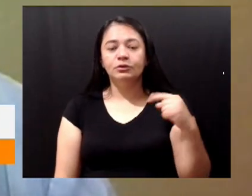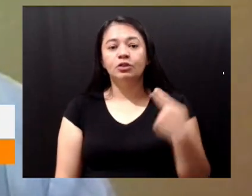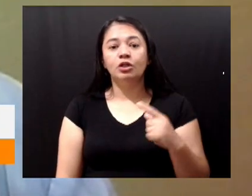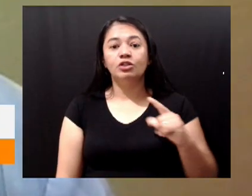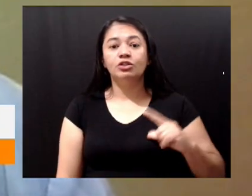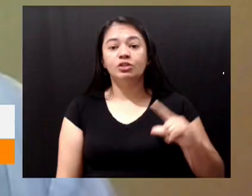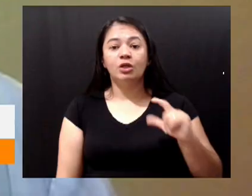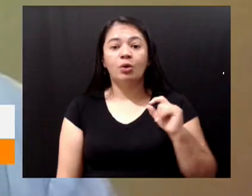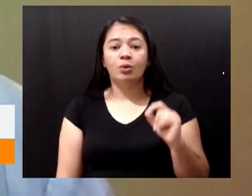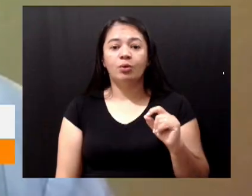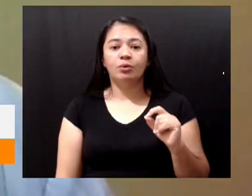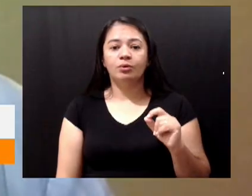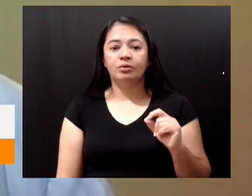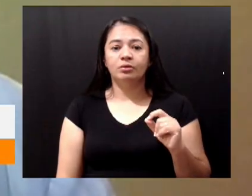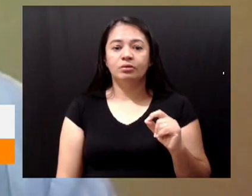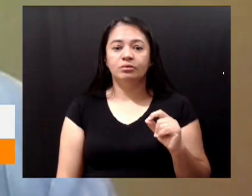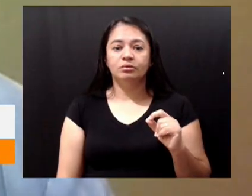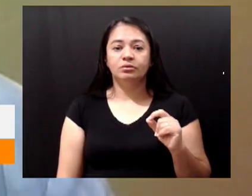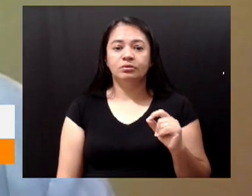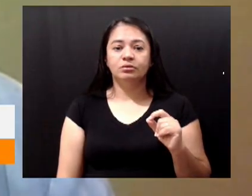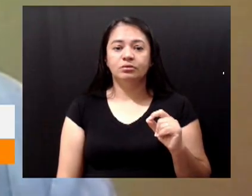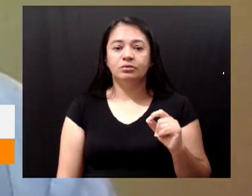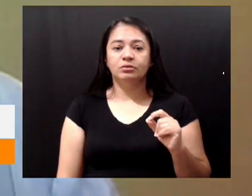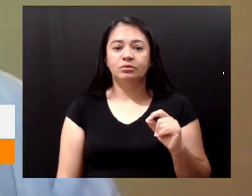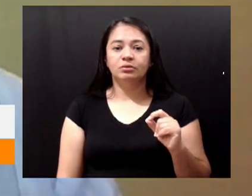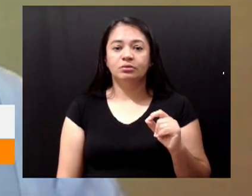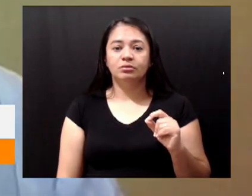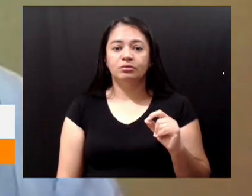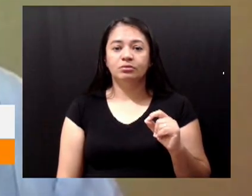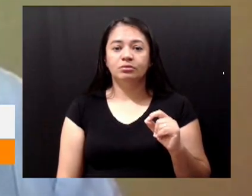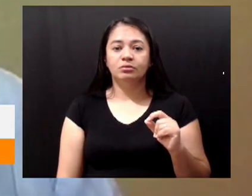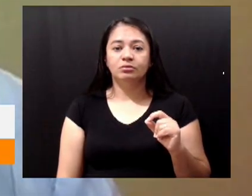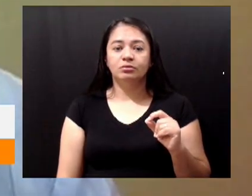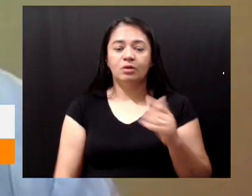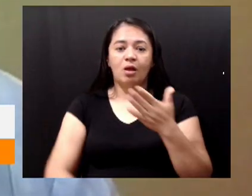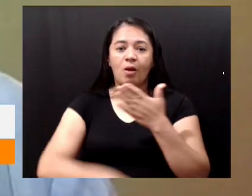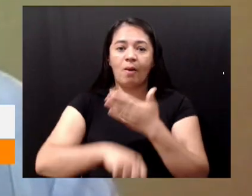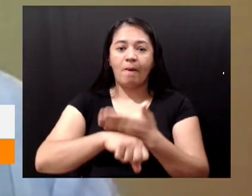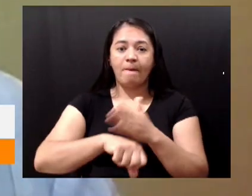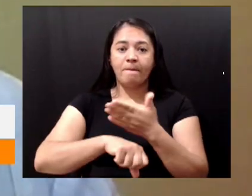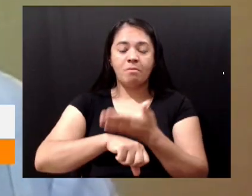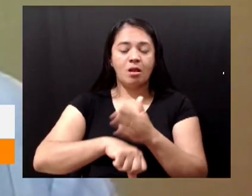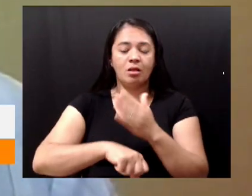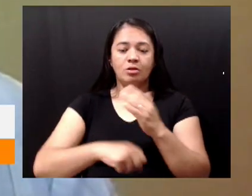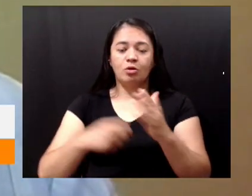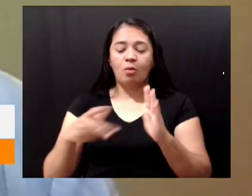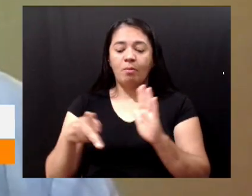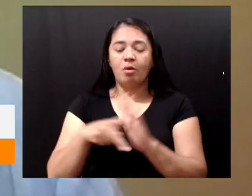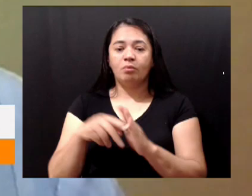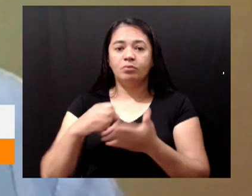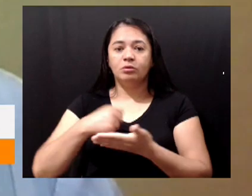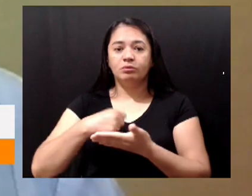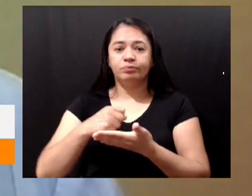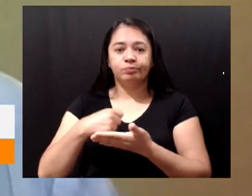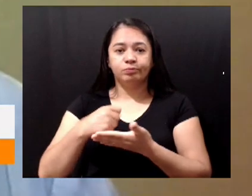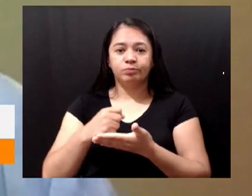atrás, predominantemente, né, era os práticos de farmácia, né? São pessoas que trabalhavam,